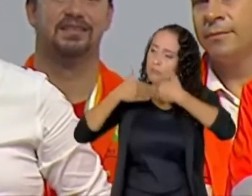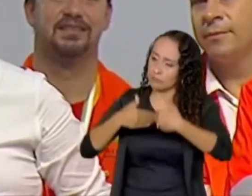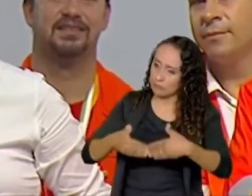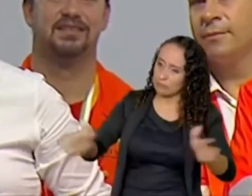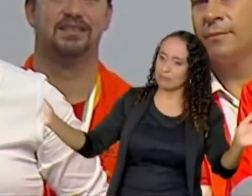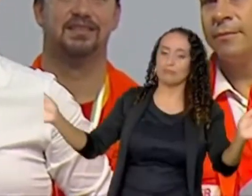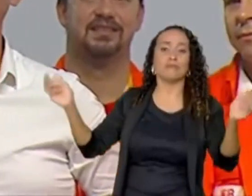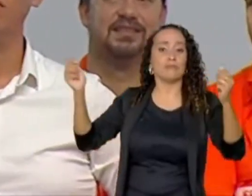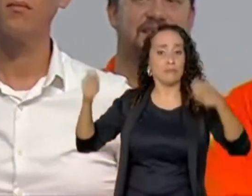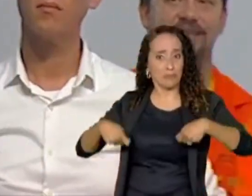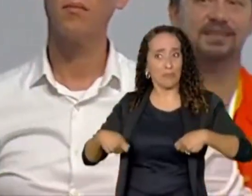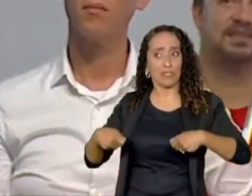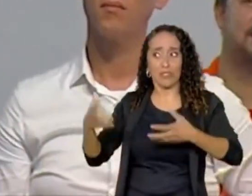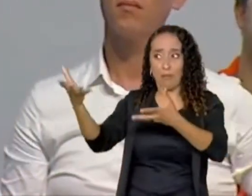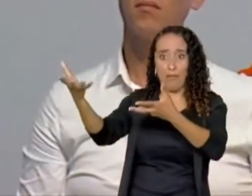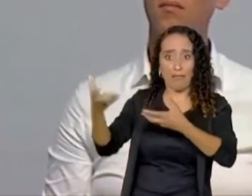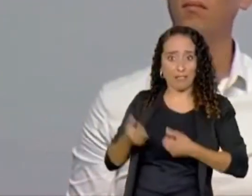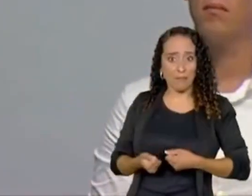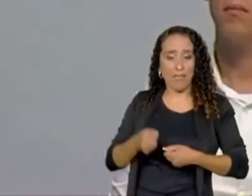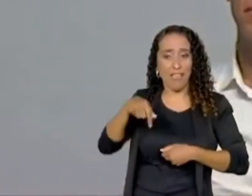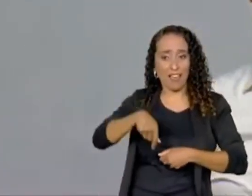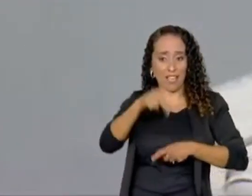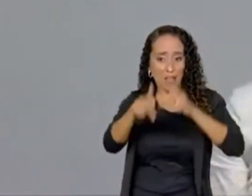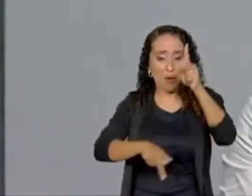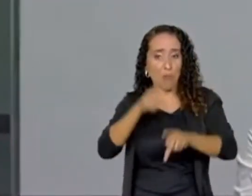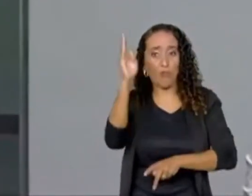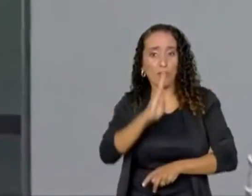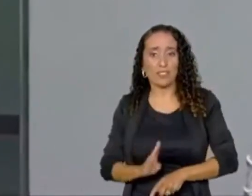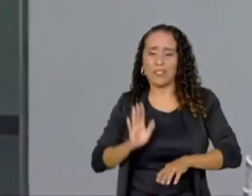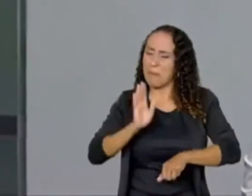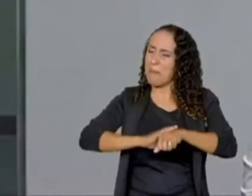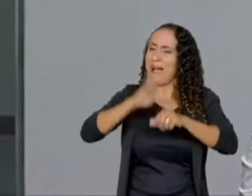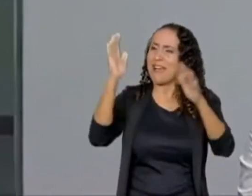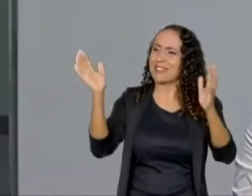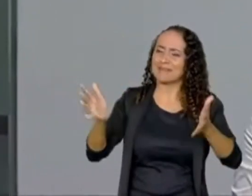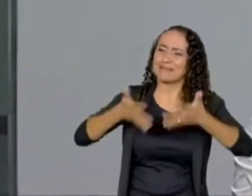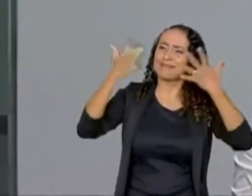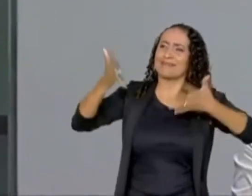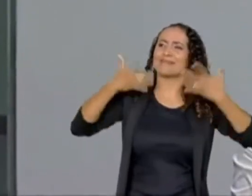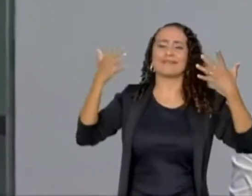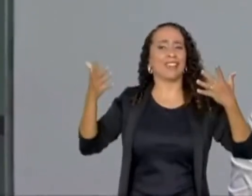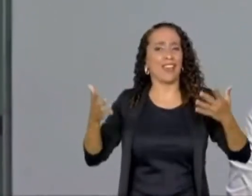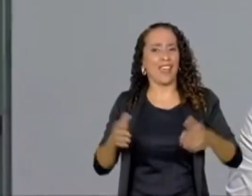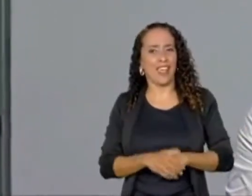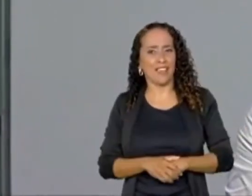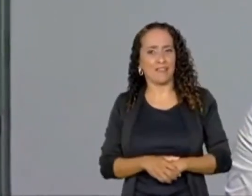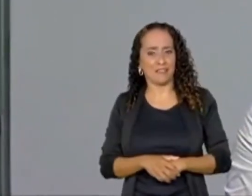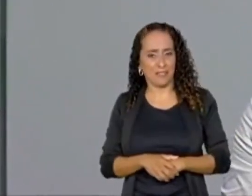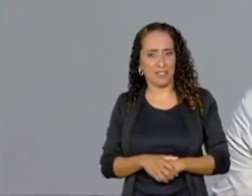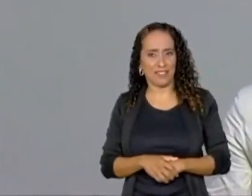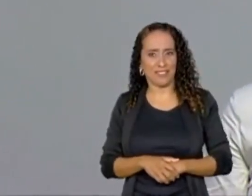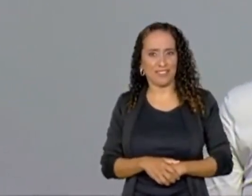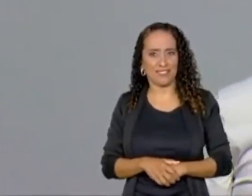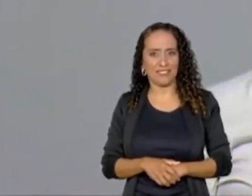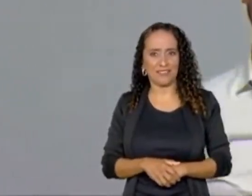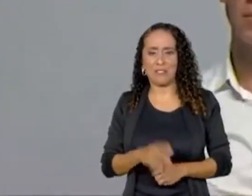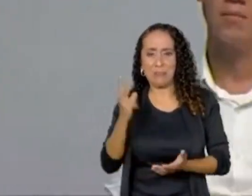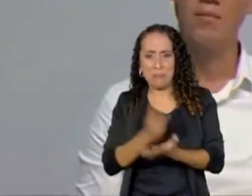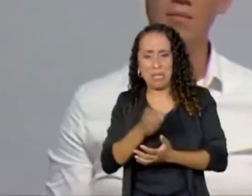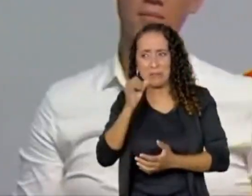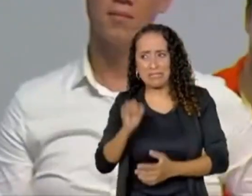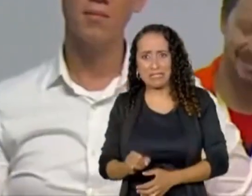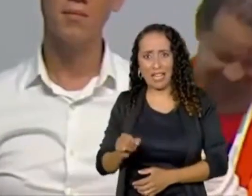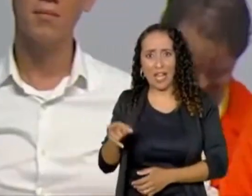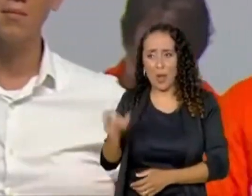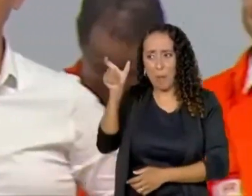de brasileiro, que é o povo mais alegre, mais extraordinário do mundo, mesmo com essa praga solta por aí. Mas a